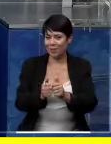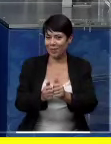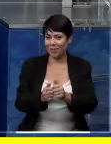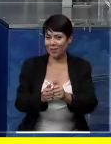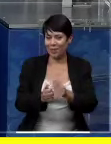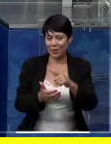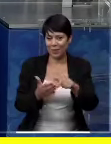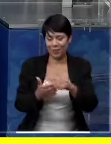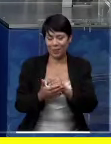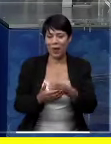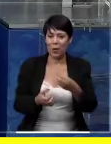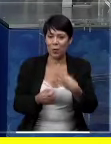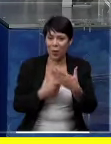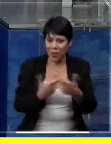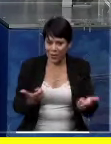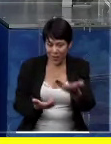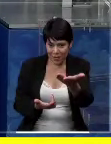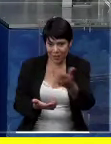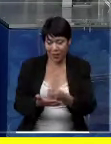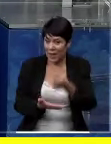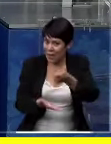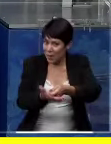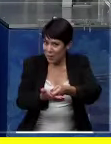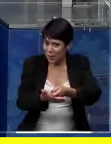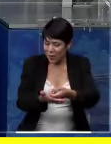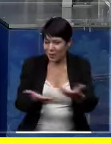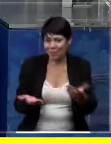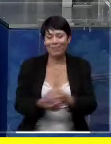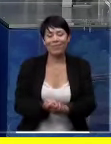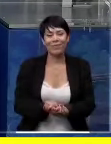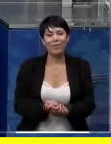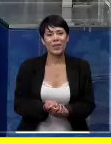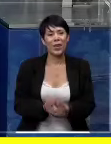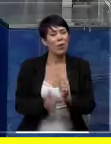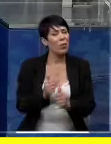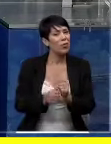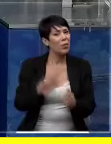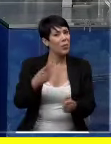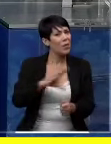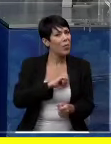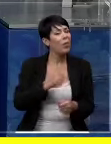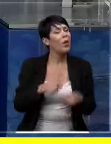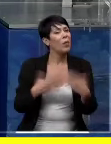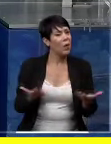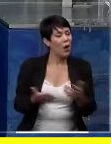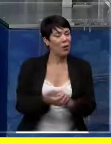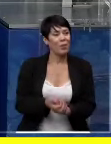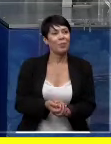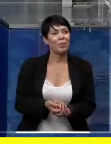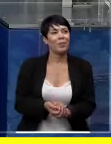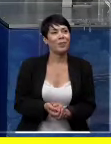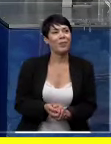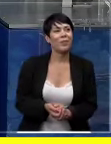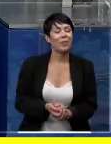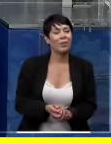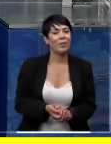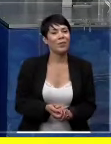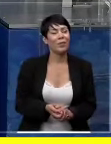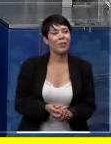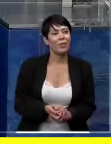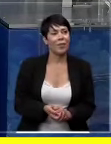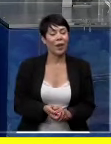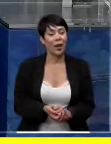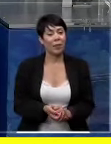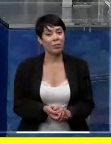Mania. Boa sorte para você que apostou na Time Mania. Qual é o seu time do coração, hein? Logo na sequência, sorteio do time do